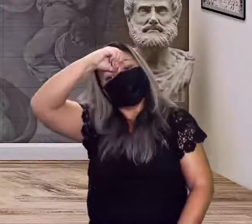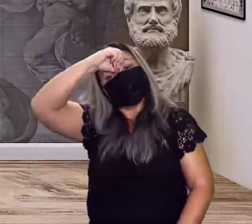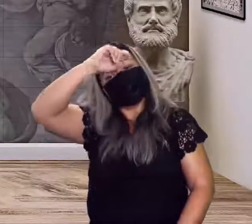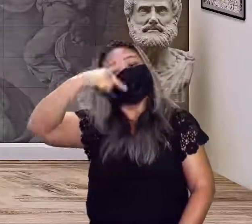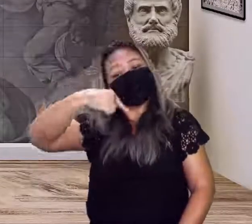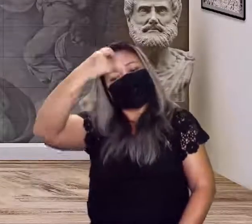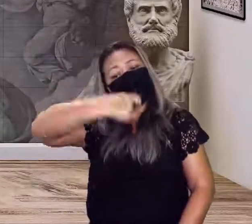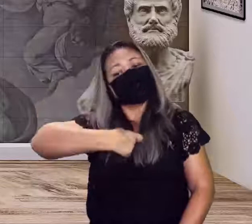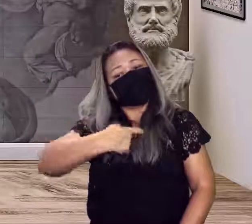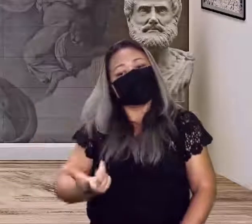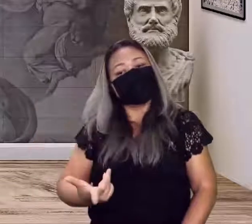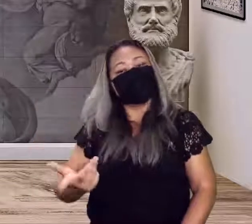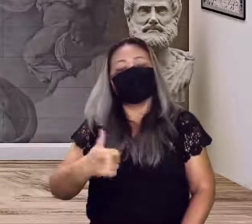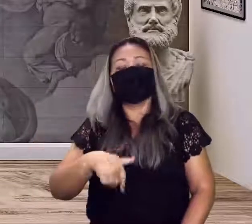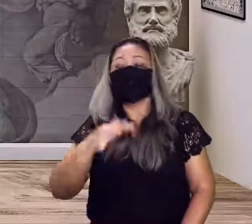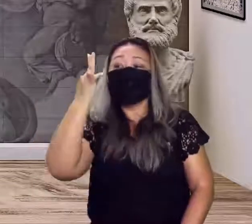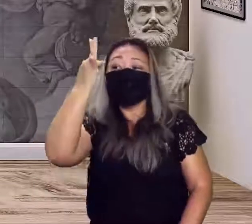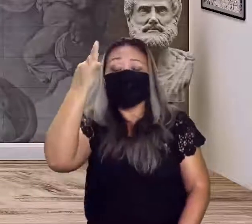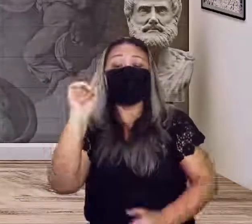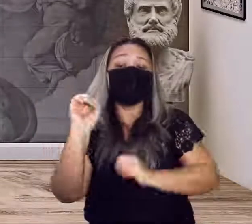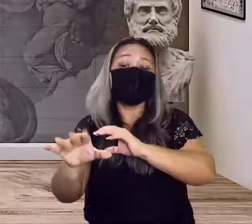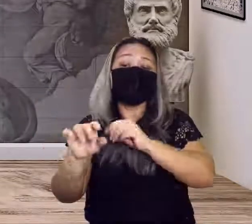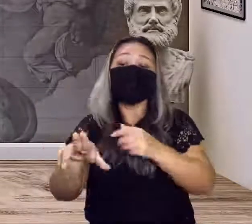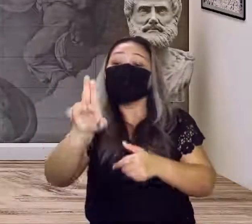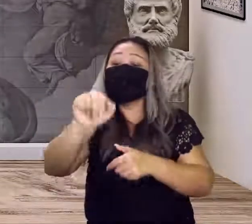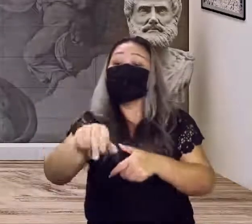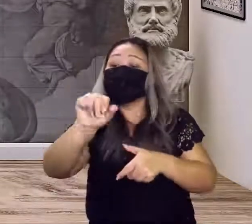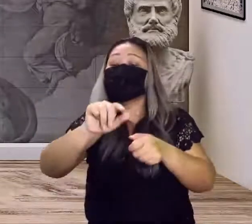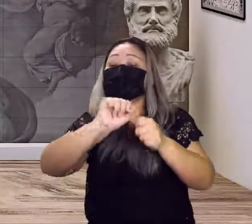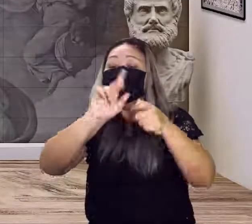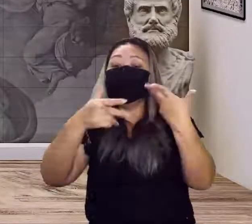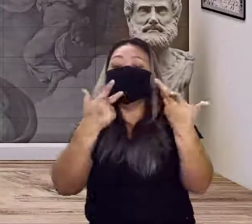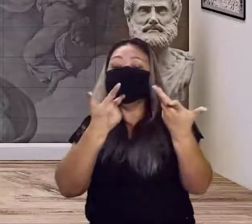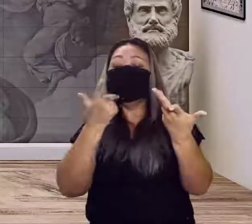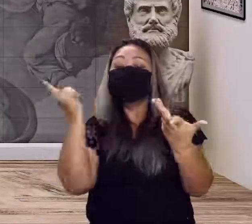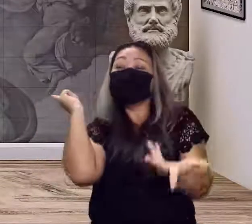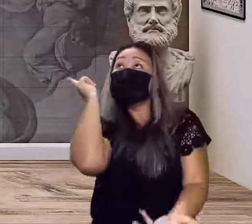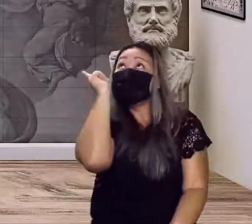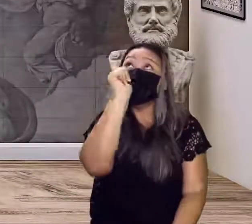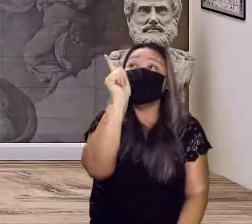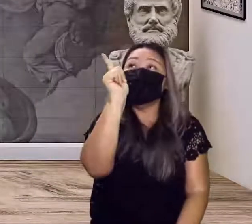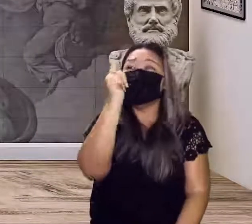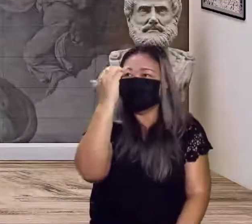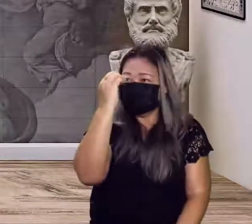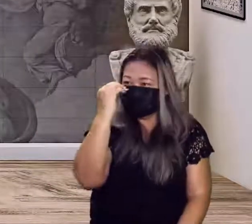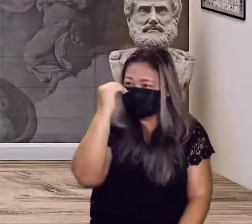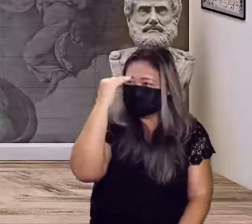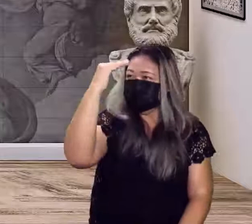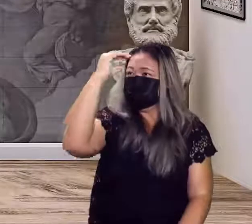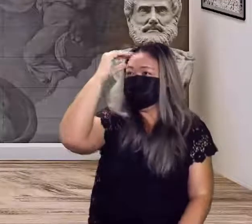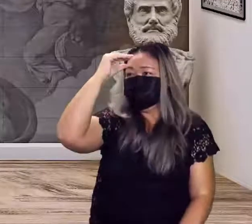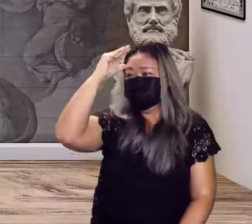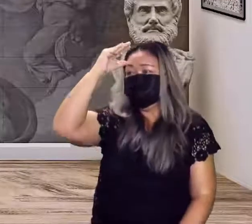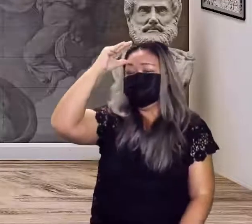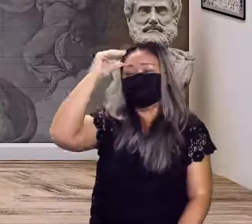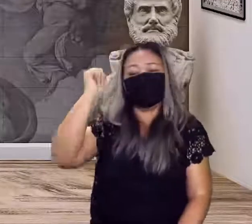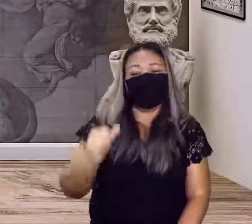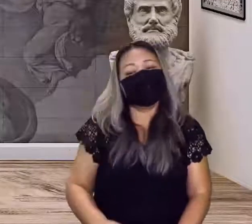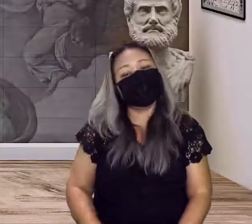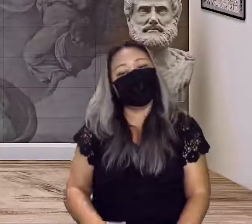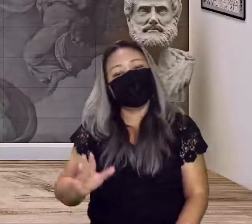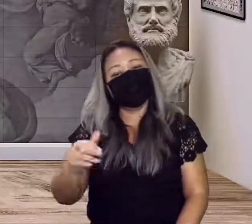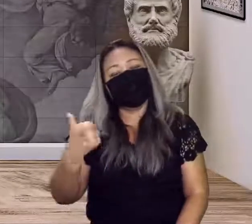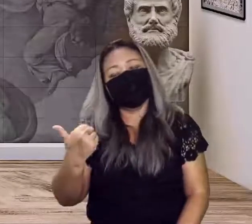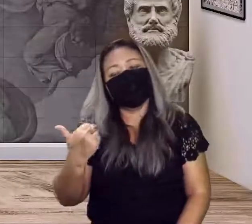sentido. Então, a filosofia ela ensina isso. Nunca, jamais você alcançará a plenitude,